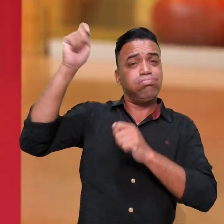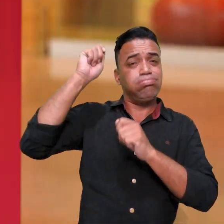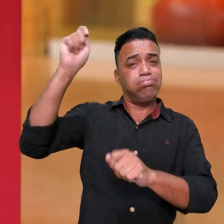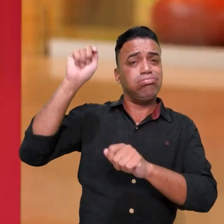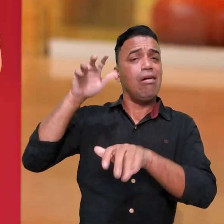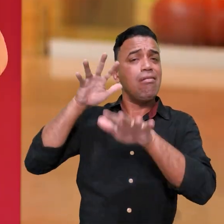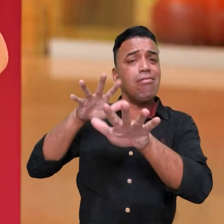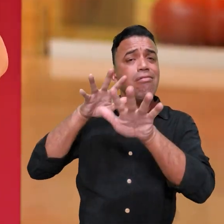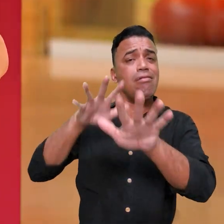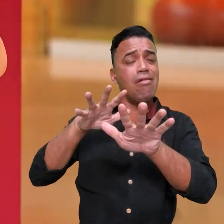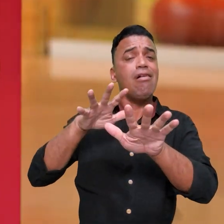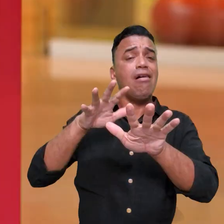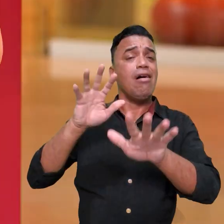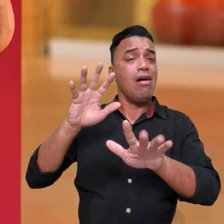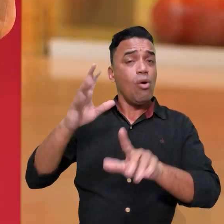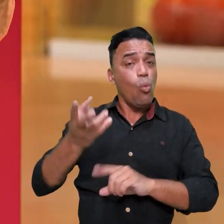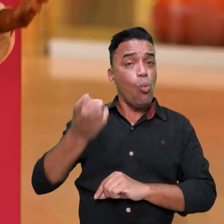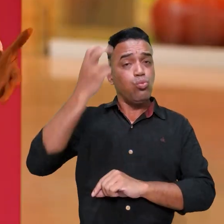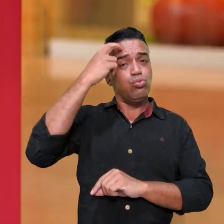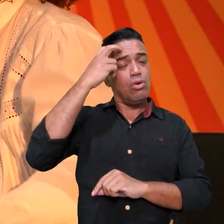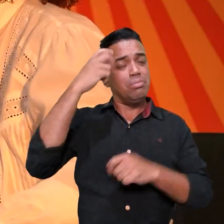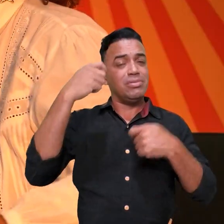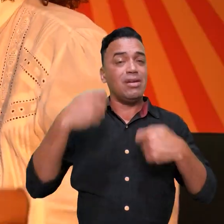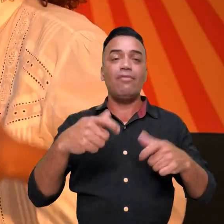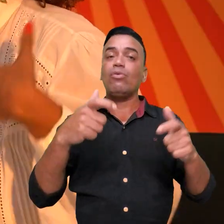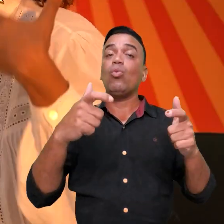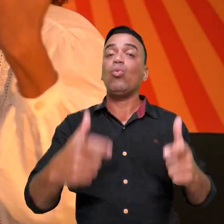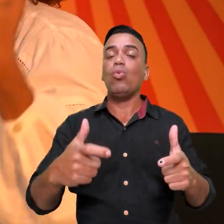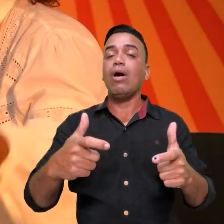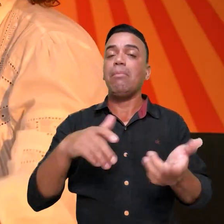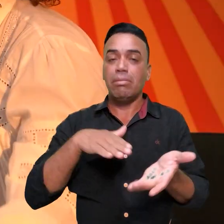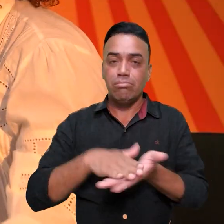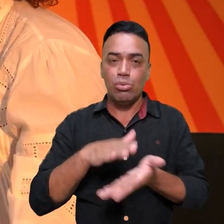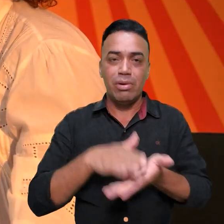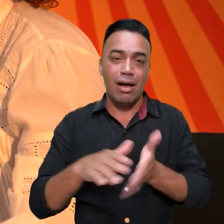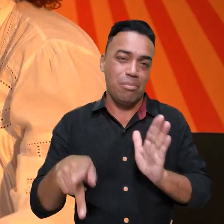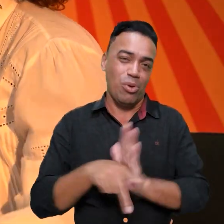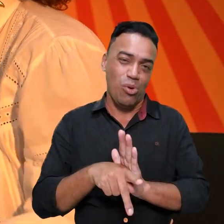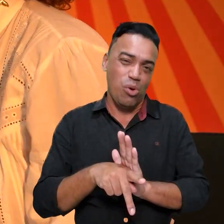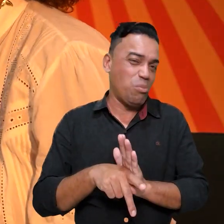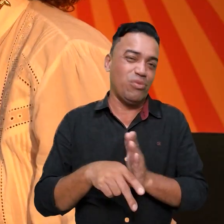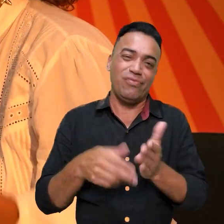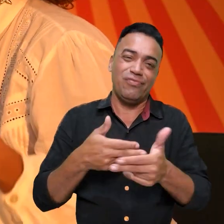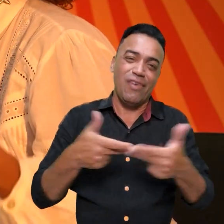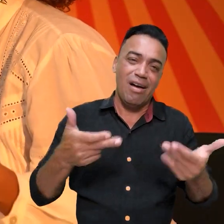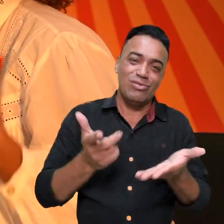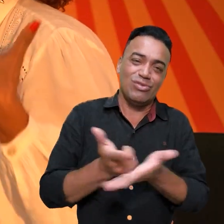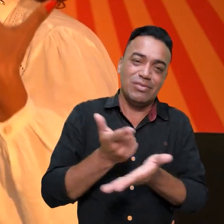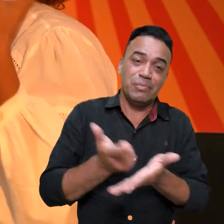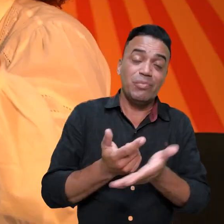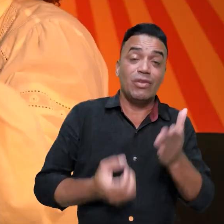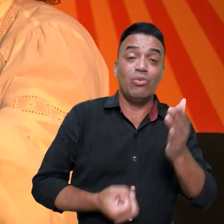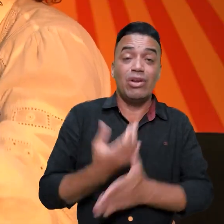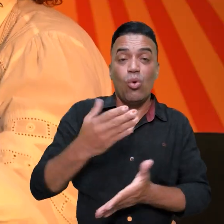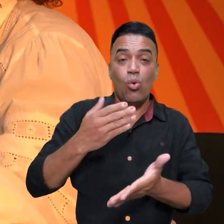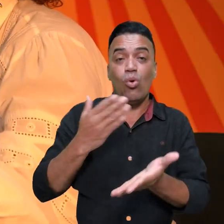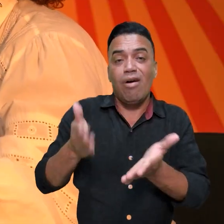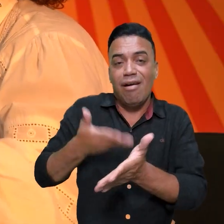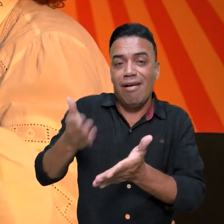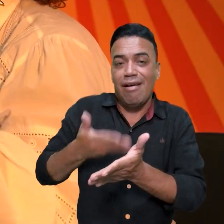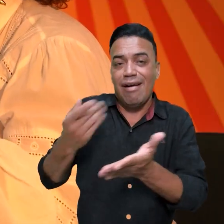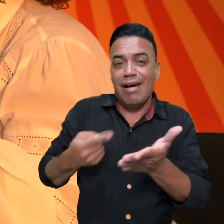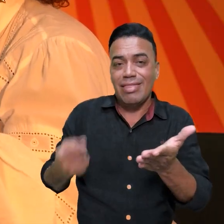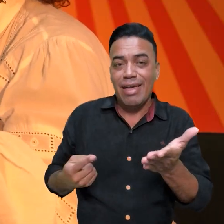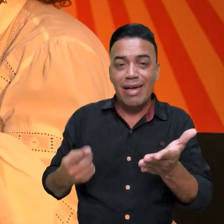Bruna, culturais, precisavam ter algum lugar para publicar as suas obras. Então, criaram os Cadernos